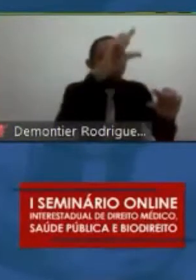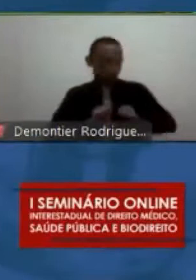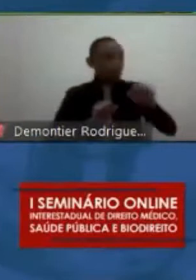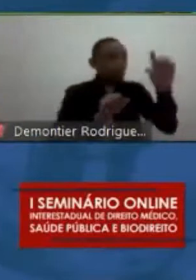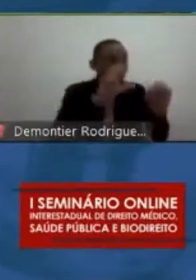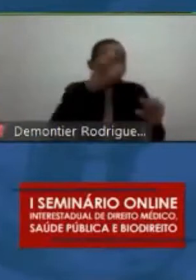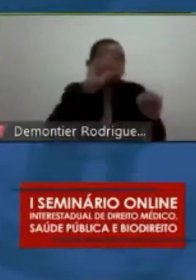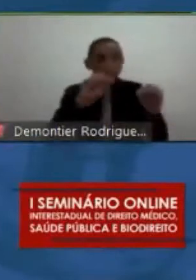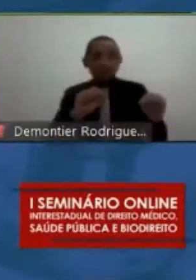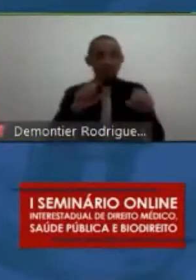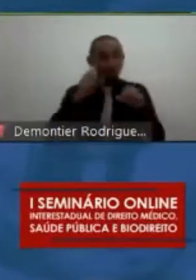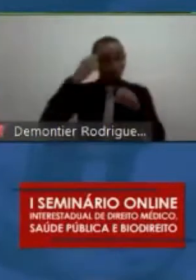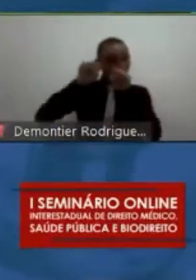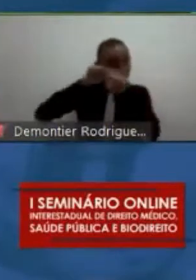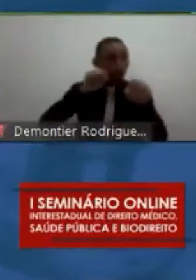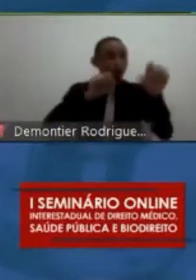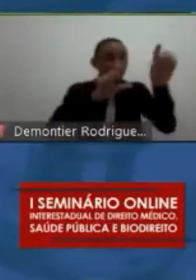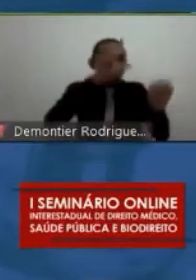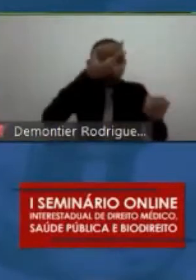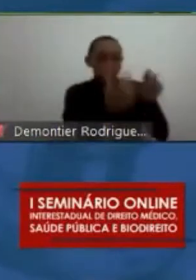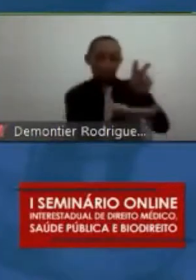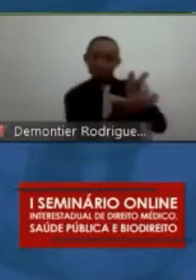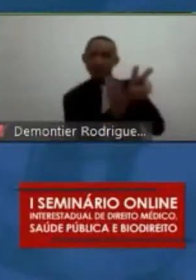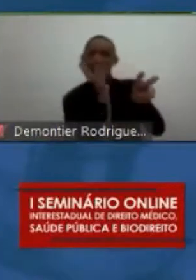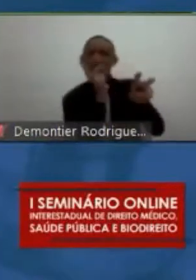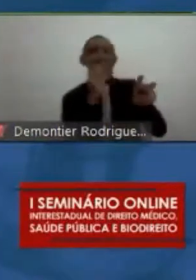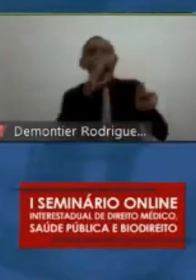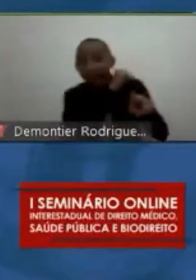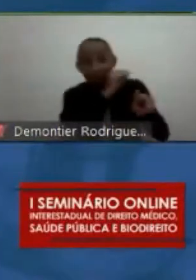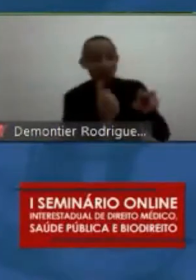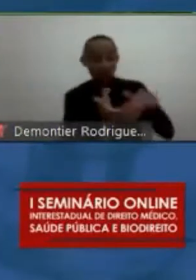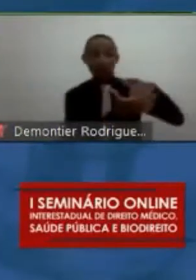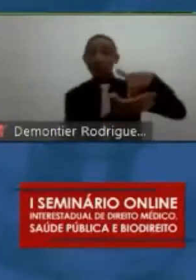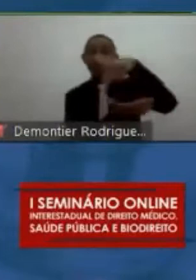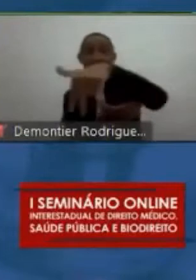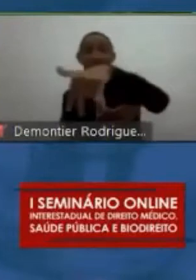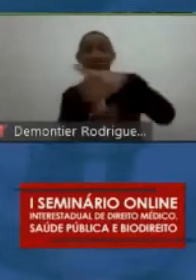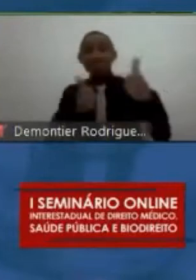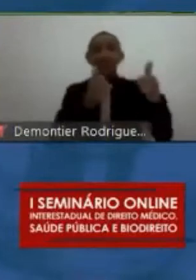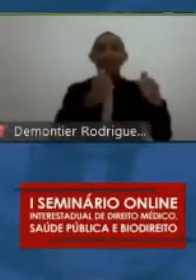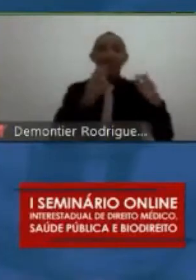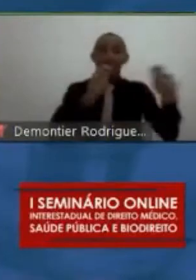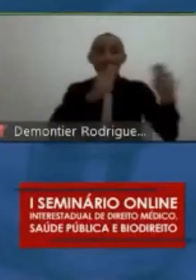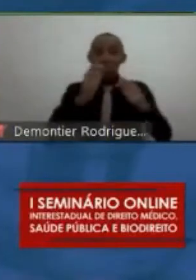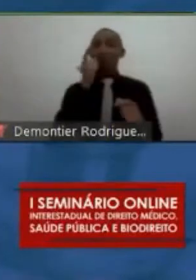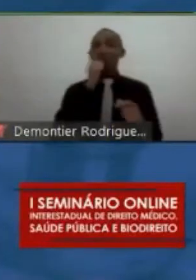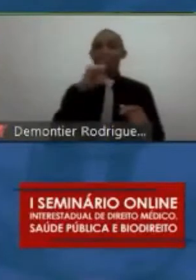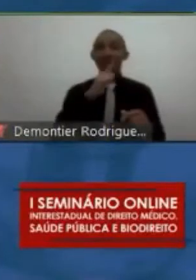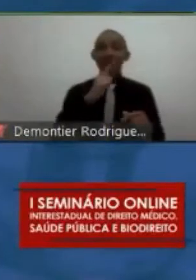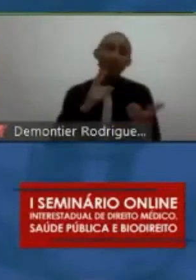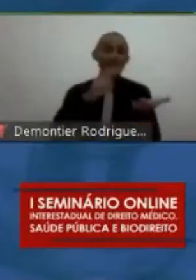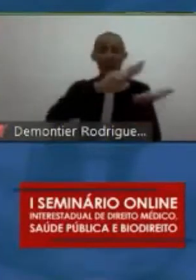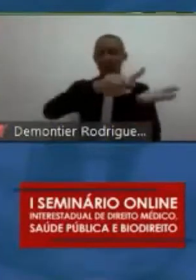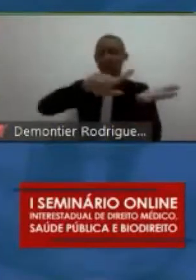os pacientes e o tempo de internação. E gastaram menos. Então, há muita coisa que nós devemos